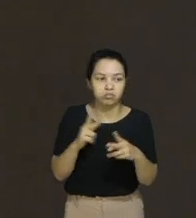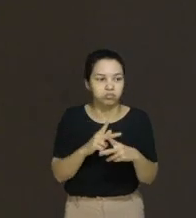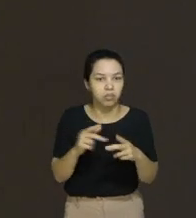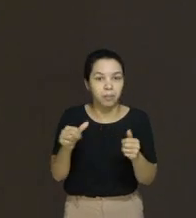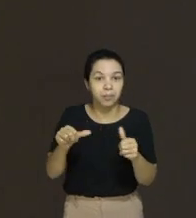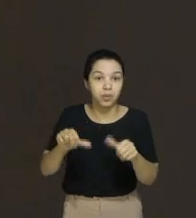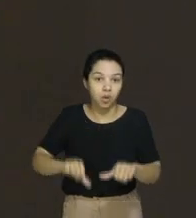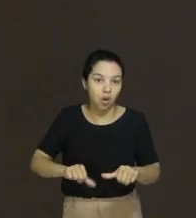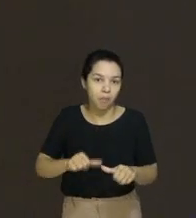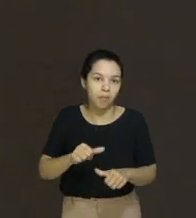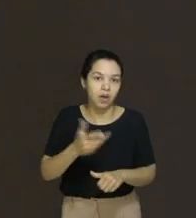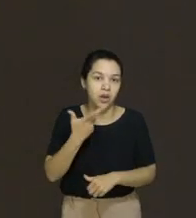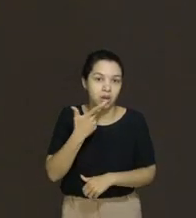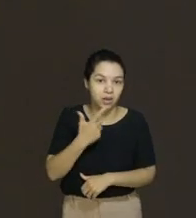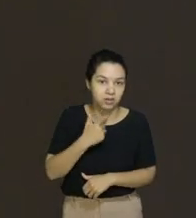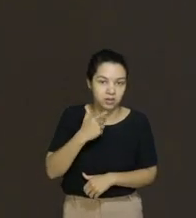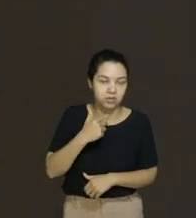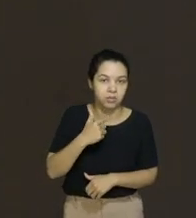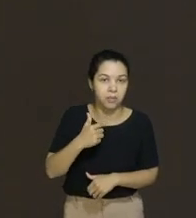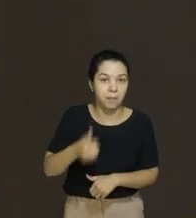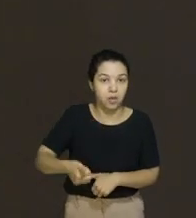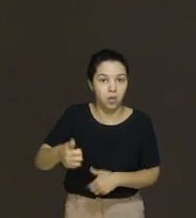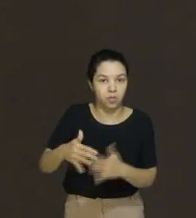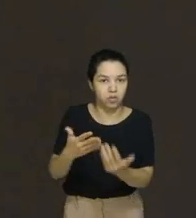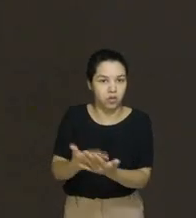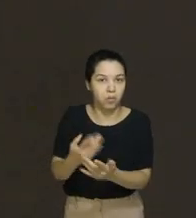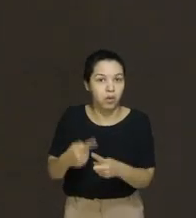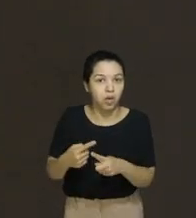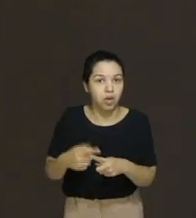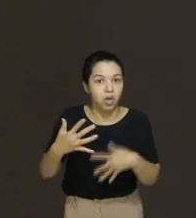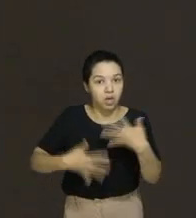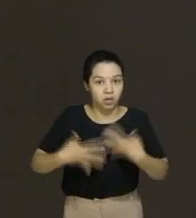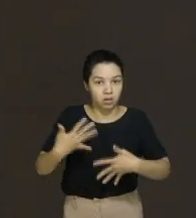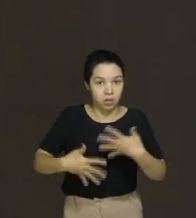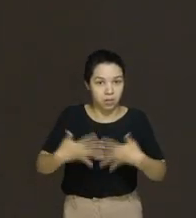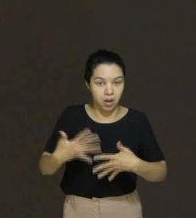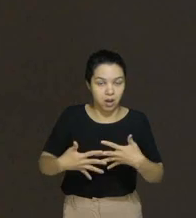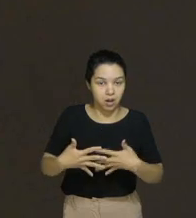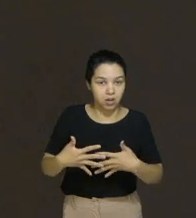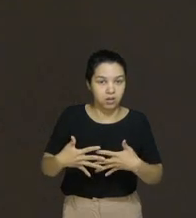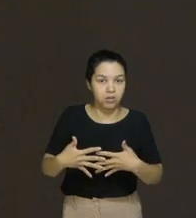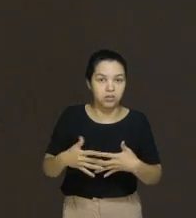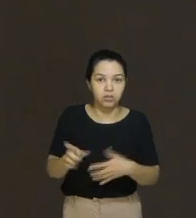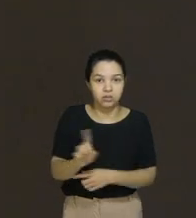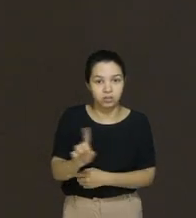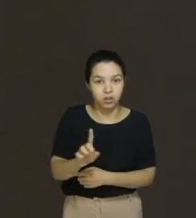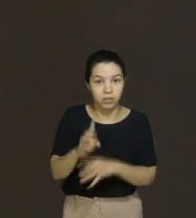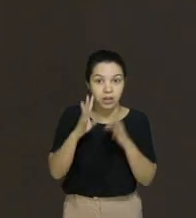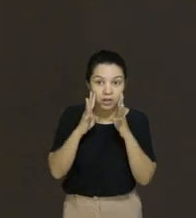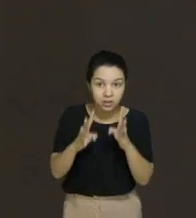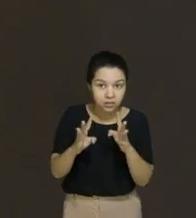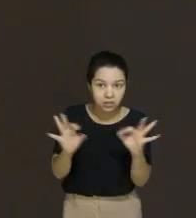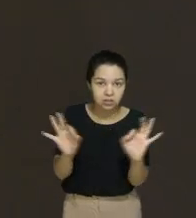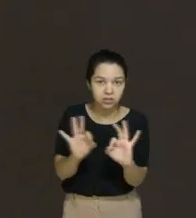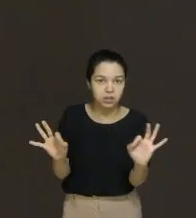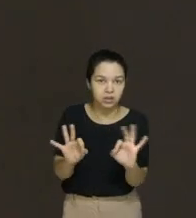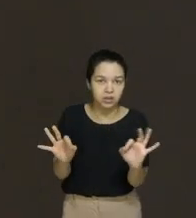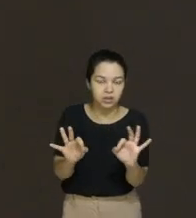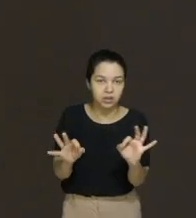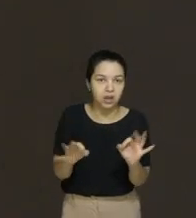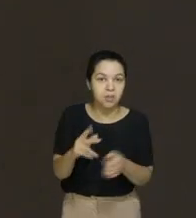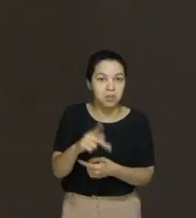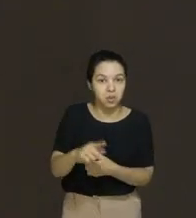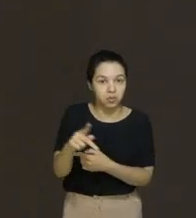mas pior para a criança, porque é uma criança que não atrapalha a sala de aula, mas também não presta atenção em nada. E aí a professora, às vezes,